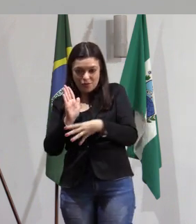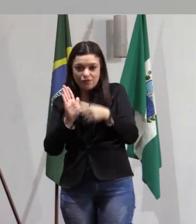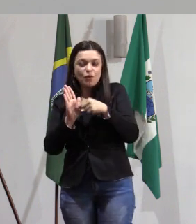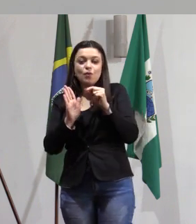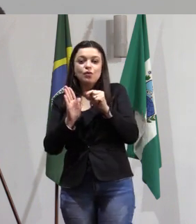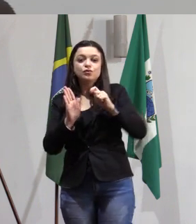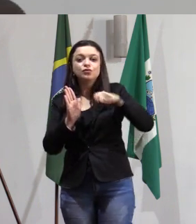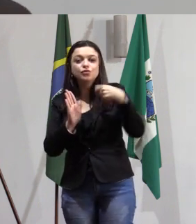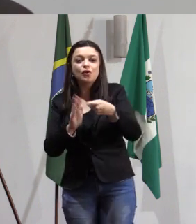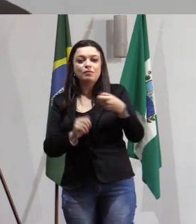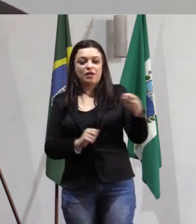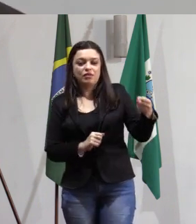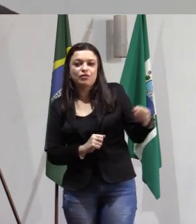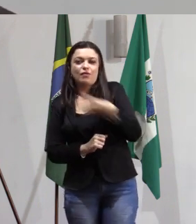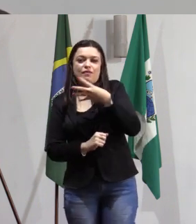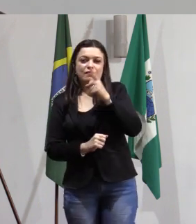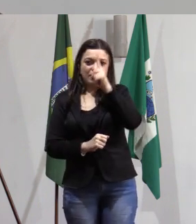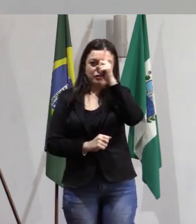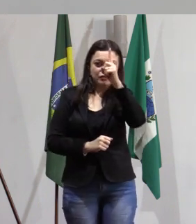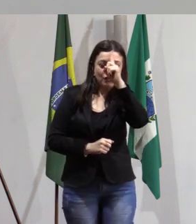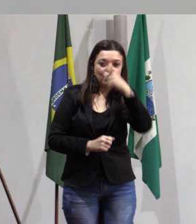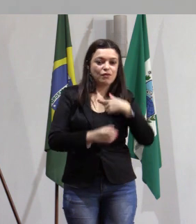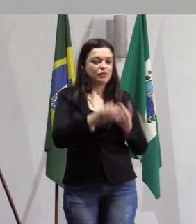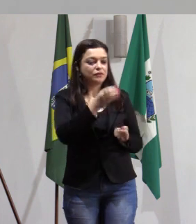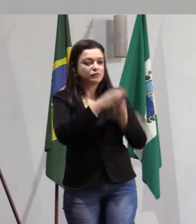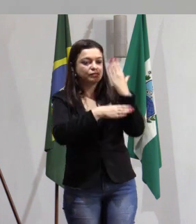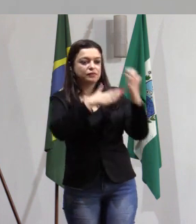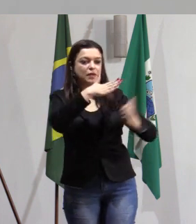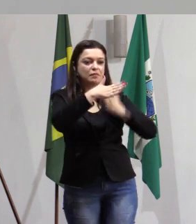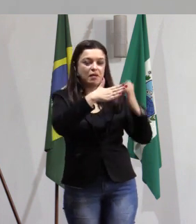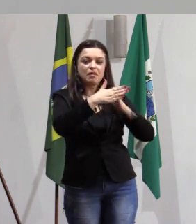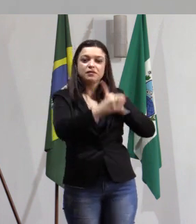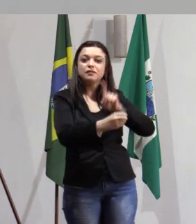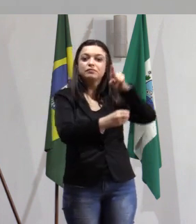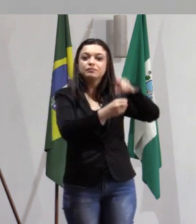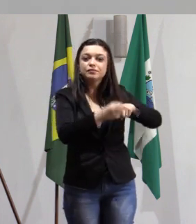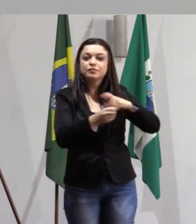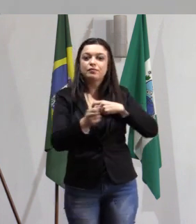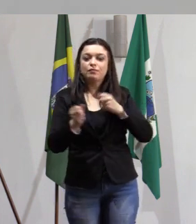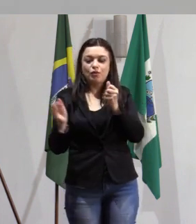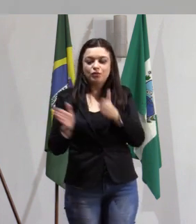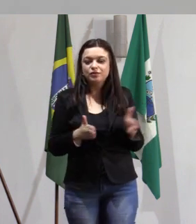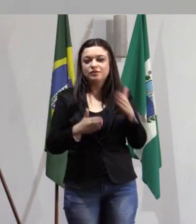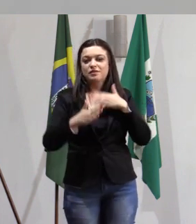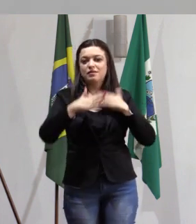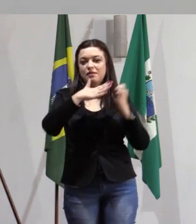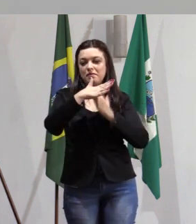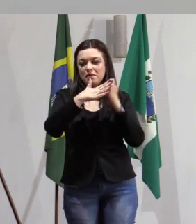inovação, a captação de recursos com o setor produtivo é o eixo